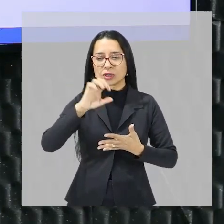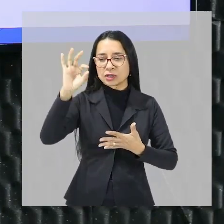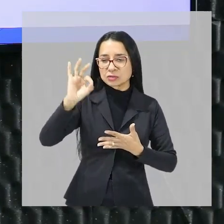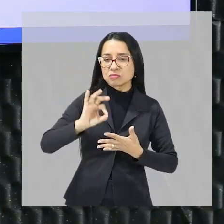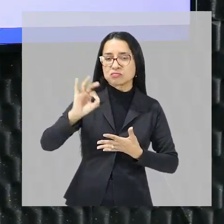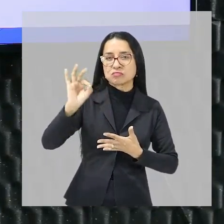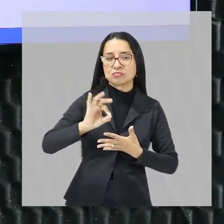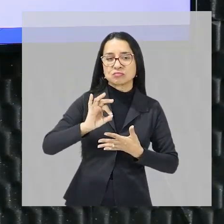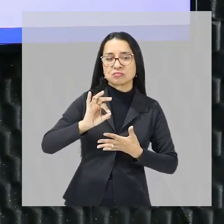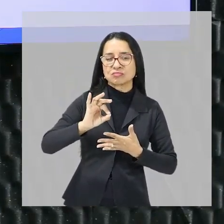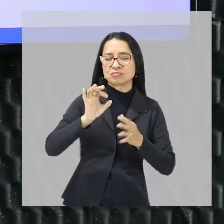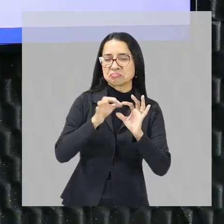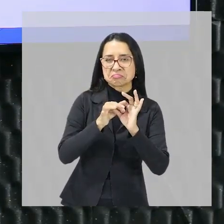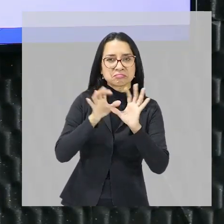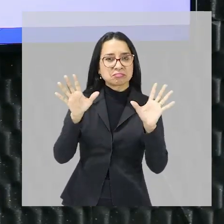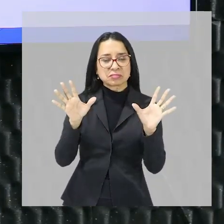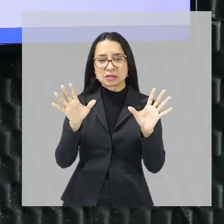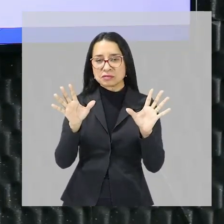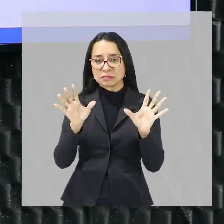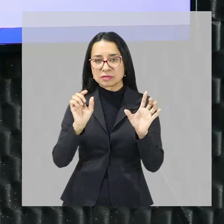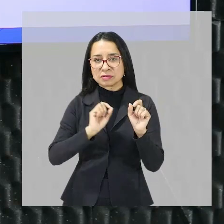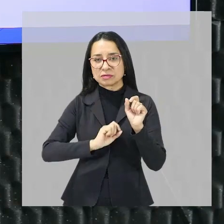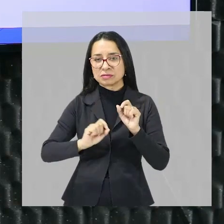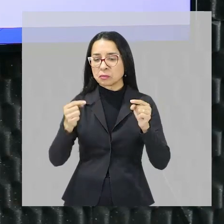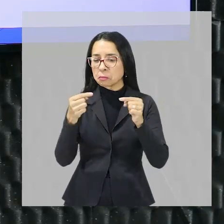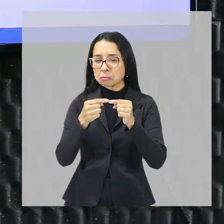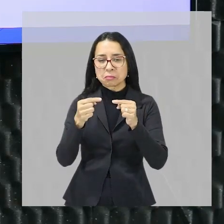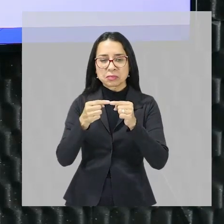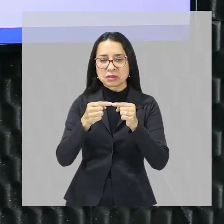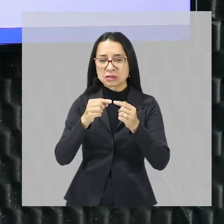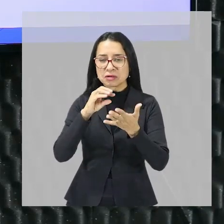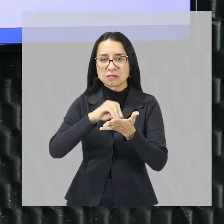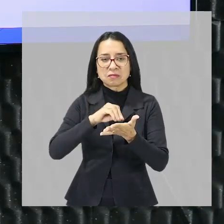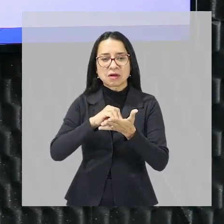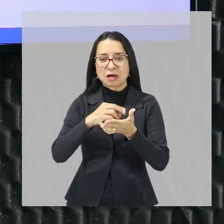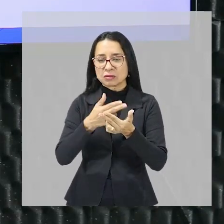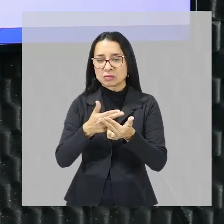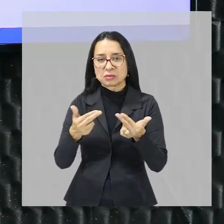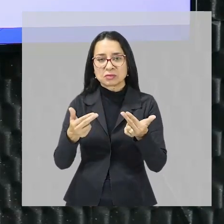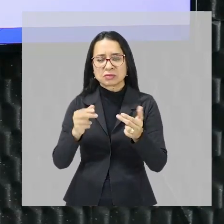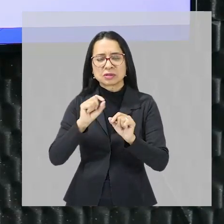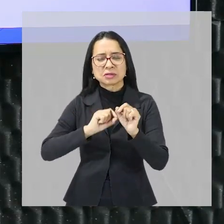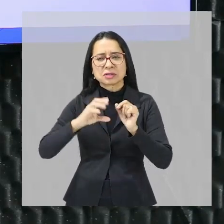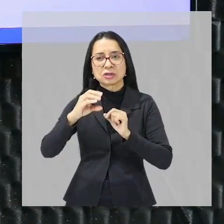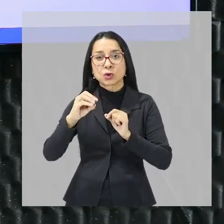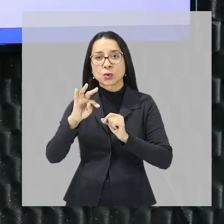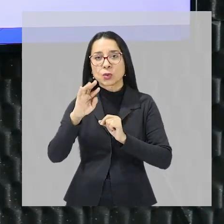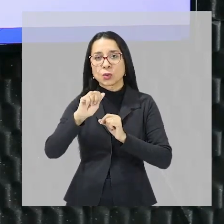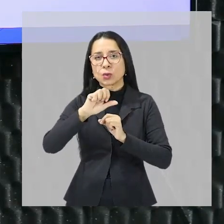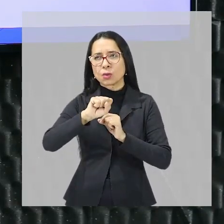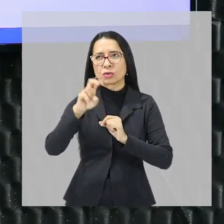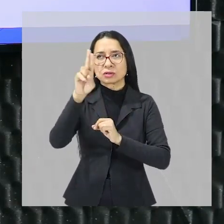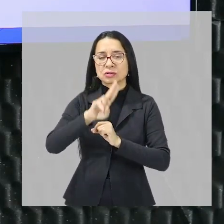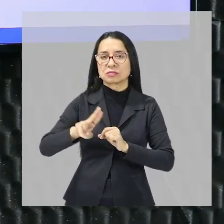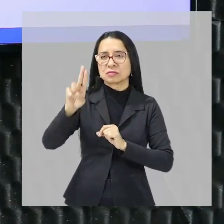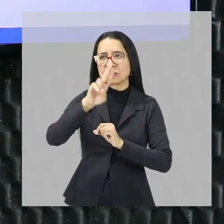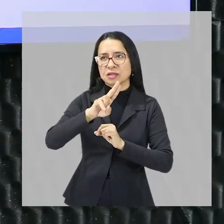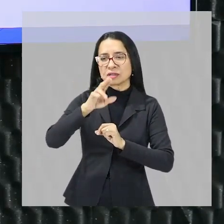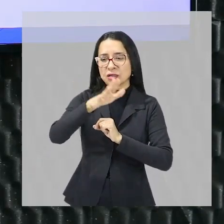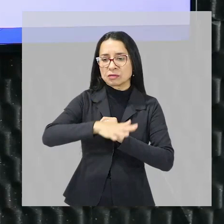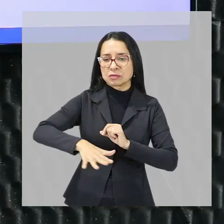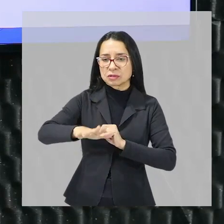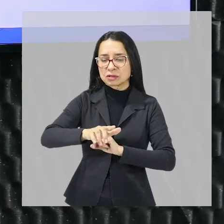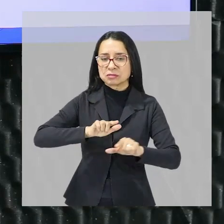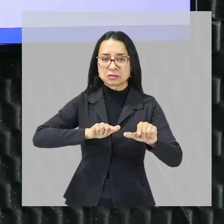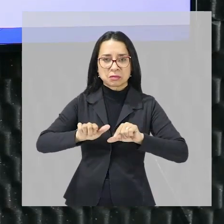Está muito solto, né? Não tá, parece que não está completa a opção. Que cotas são essas? Aonde? Nas universidades, no mercado de trabalho? Não está